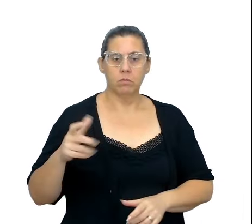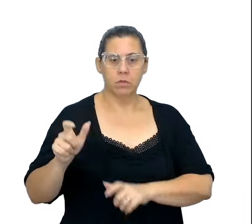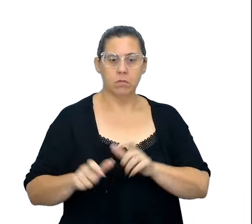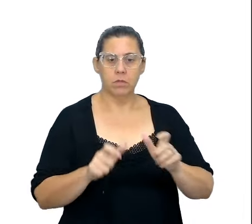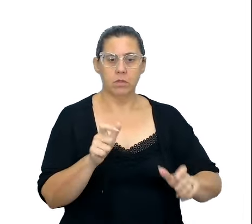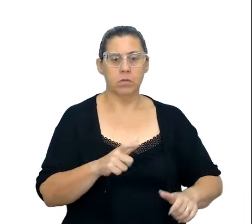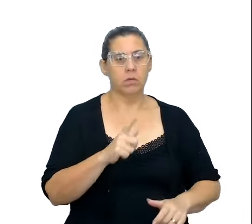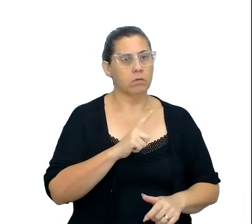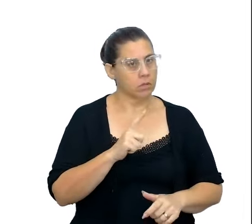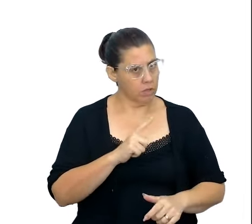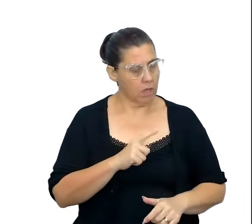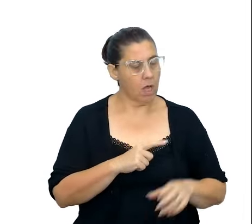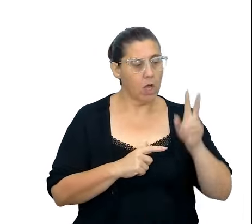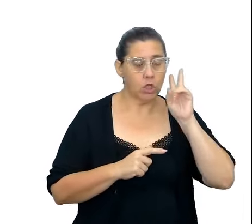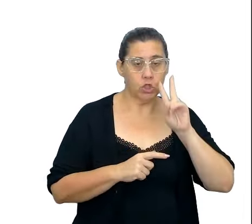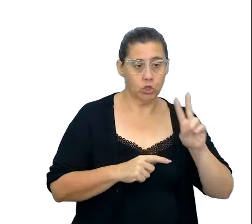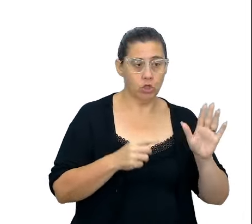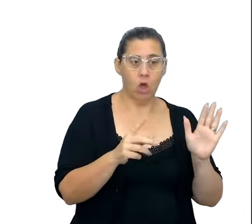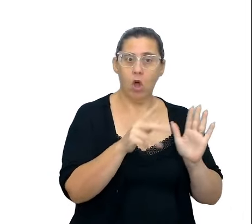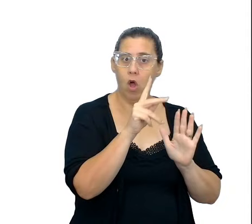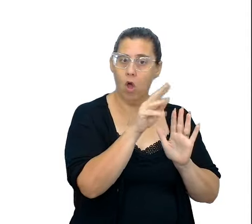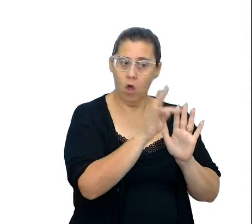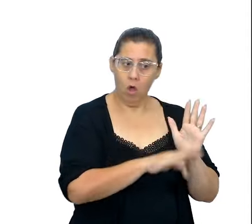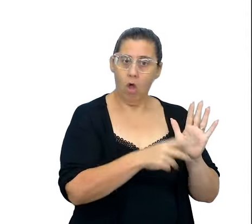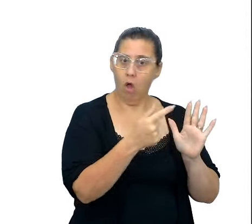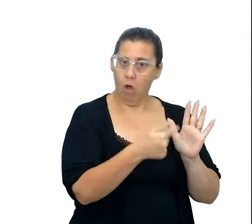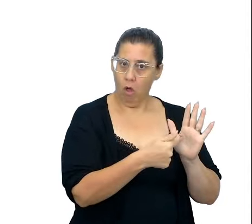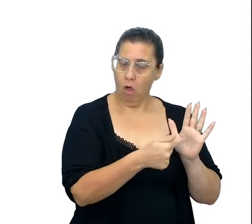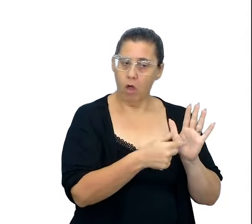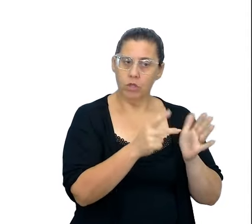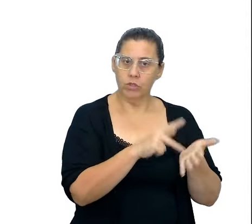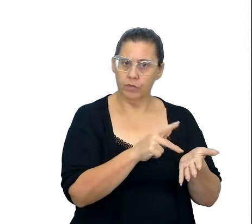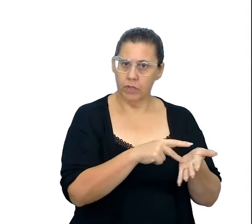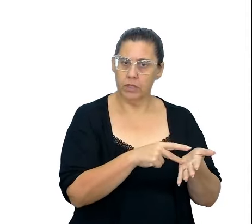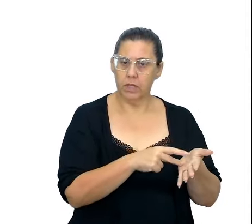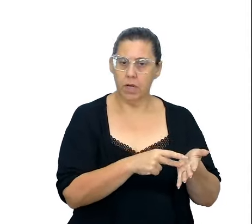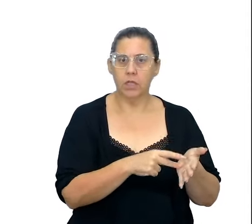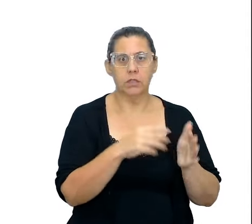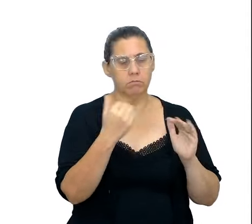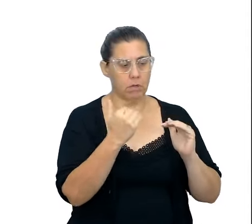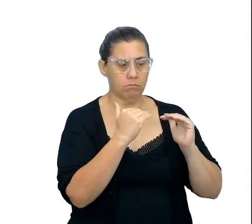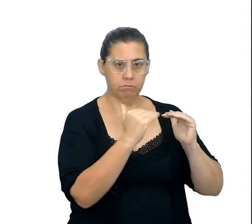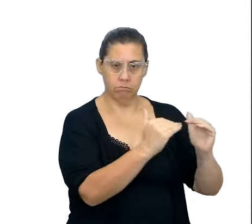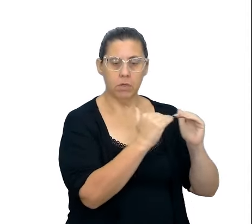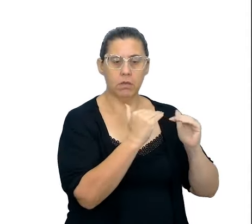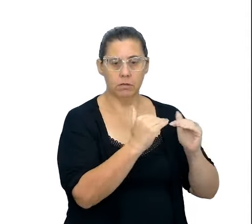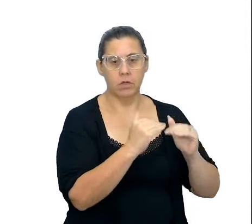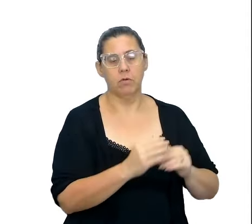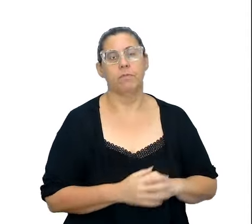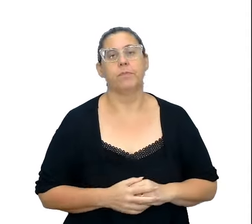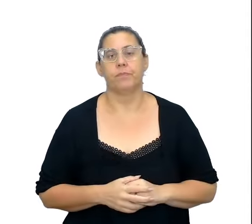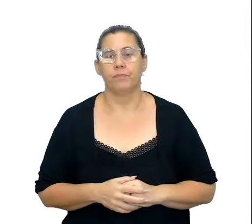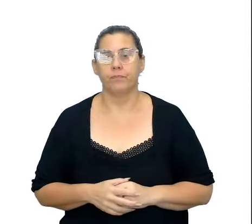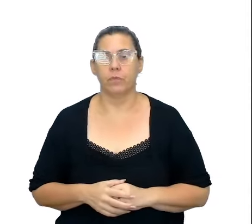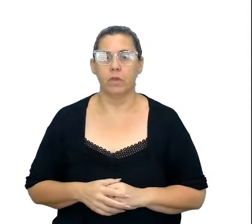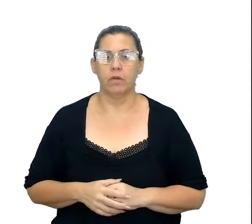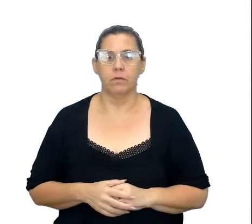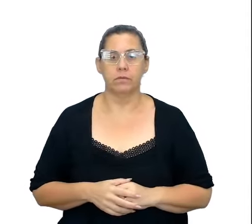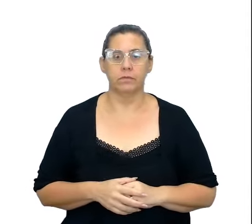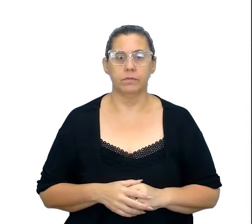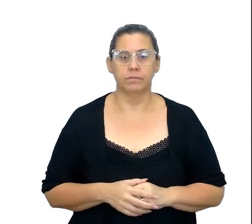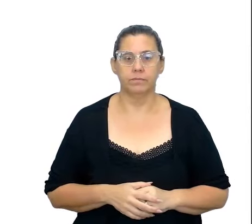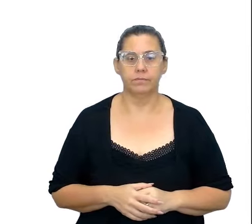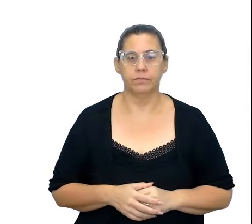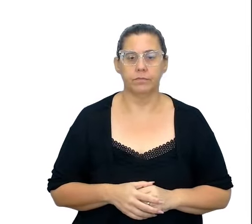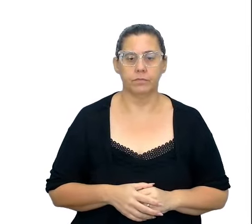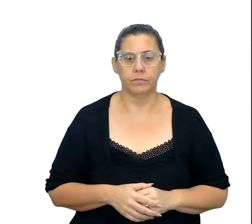a história original. Então, ele já vai aí seguindo, né, esse padrão daquela história que ele fez a leitura, e